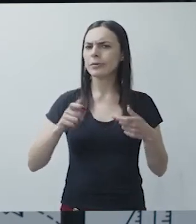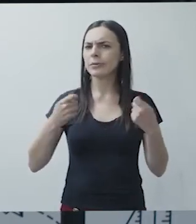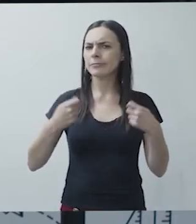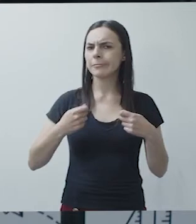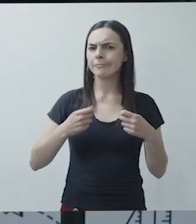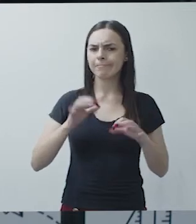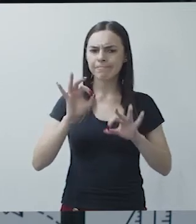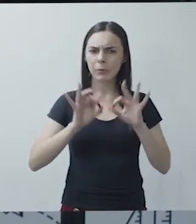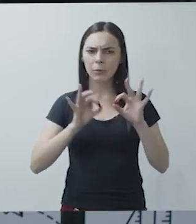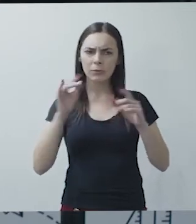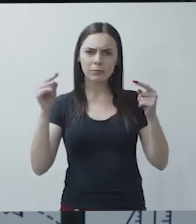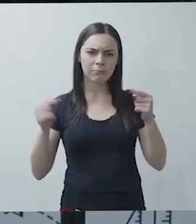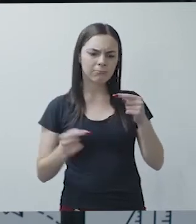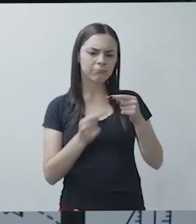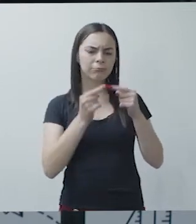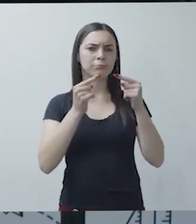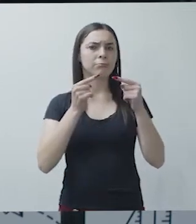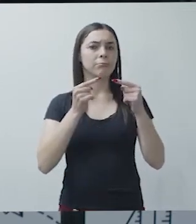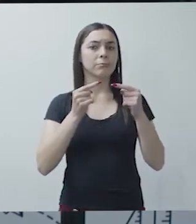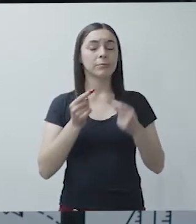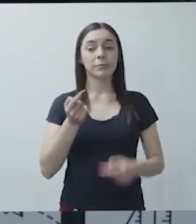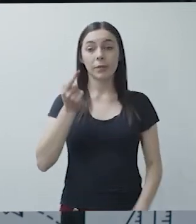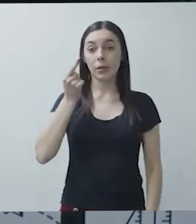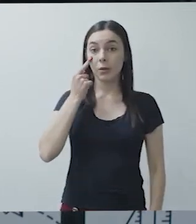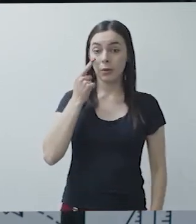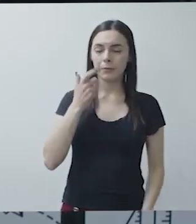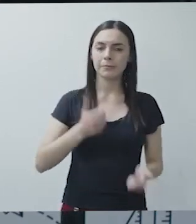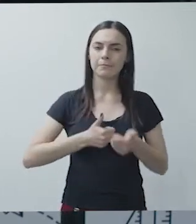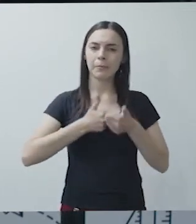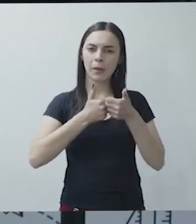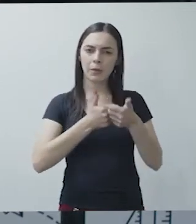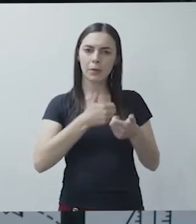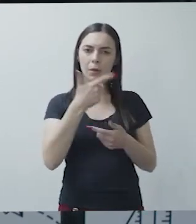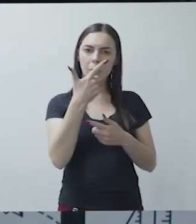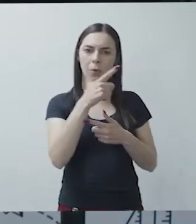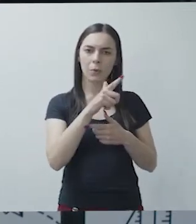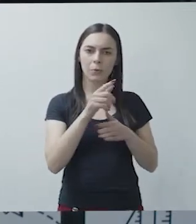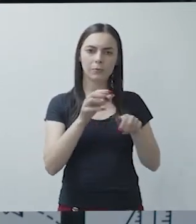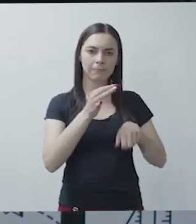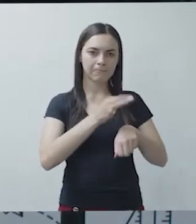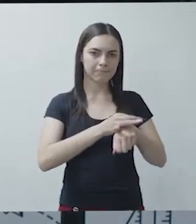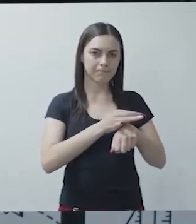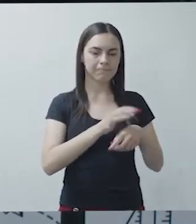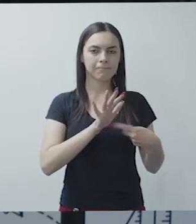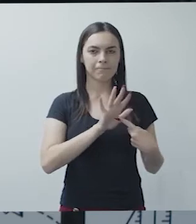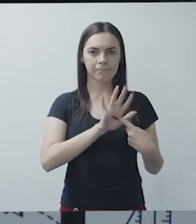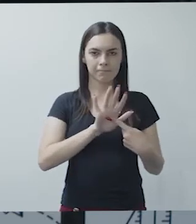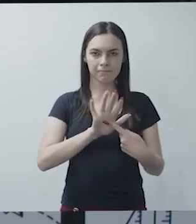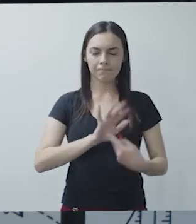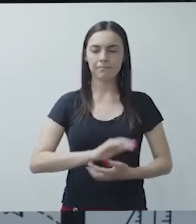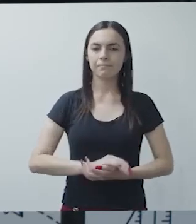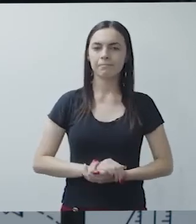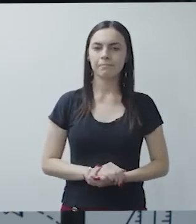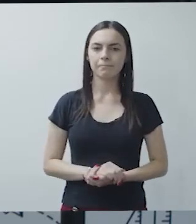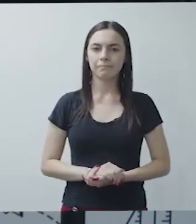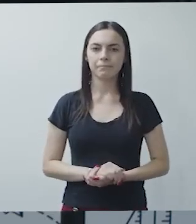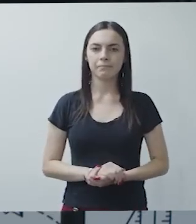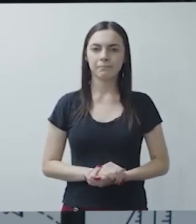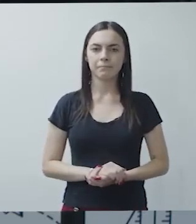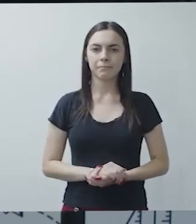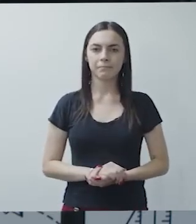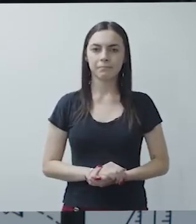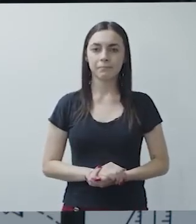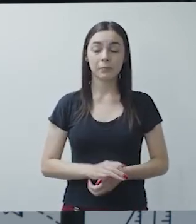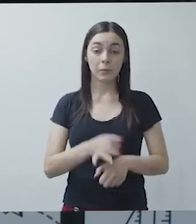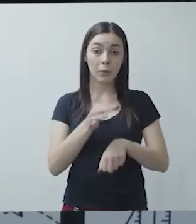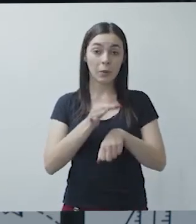nesse relógio? Então, acompanhe aqui comigo neste outro relógio aqui que eu trouxe para vocês, tá? O relógio, né, os ponteiros